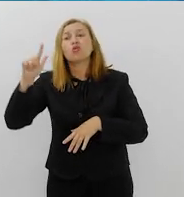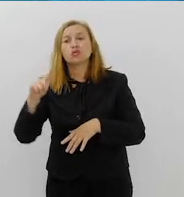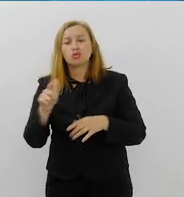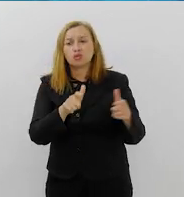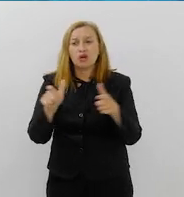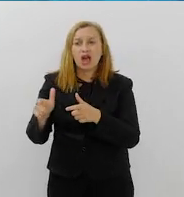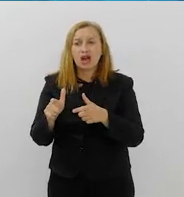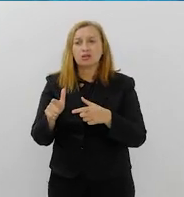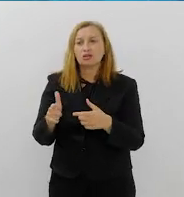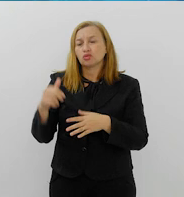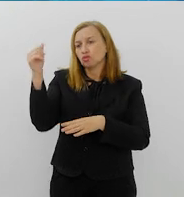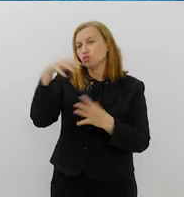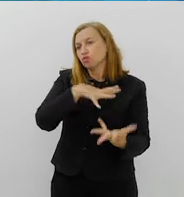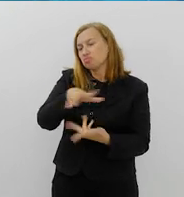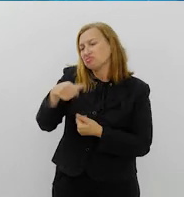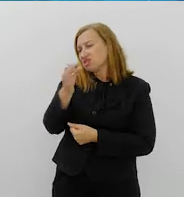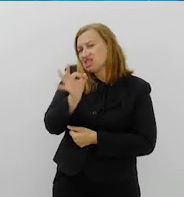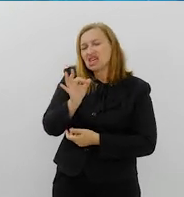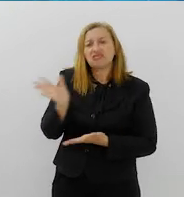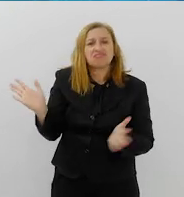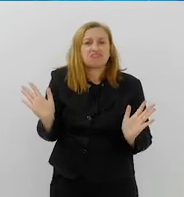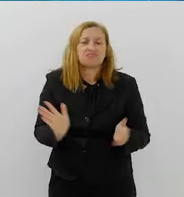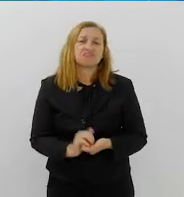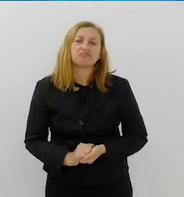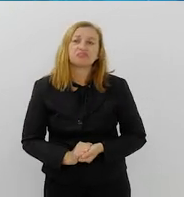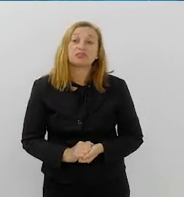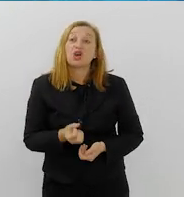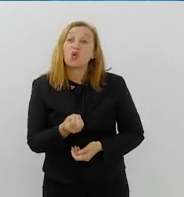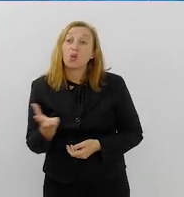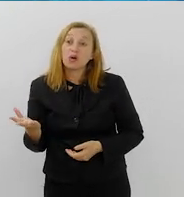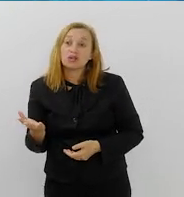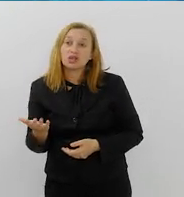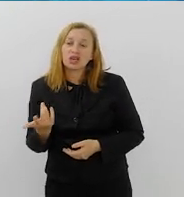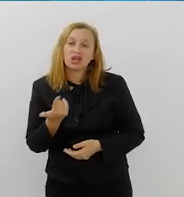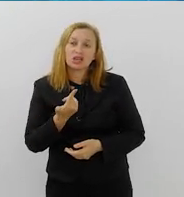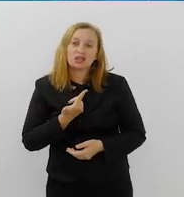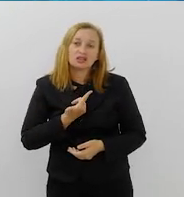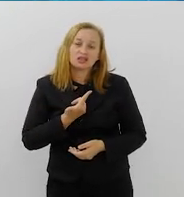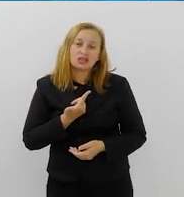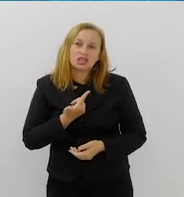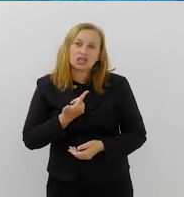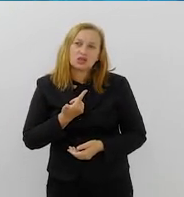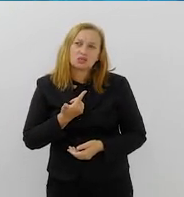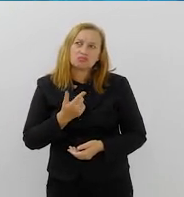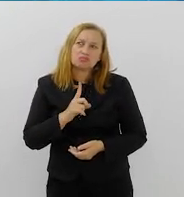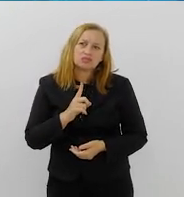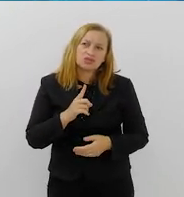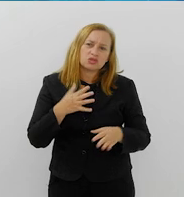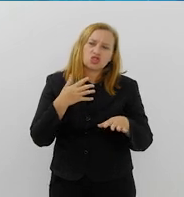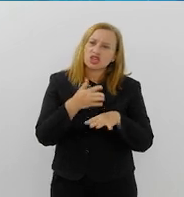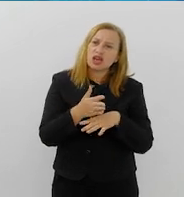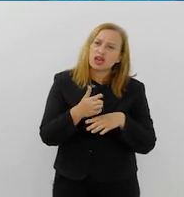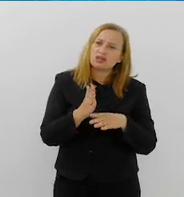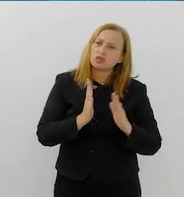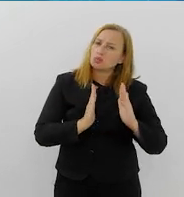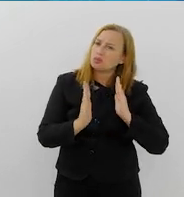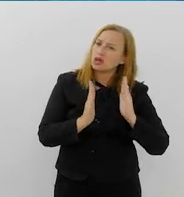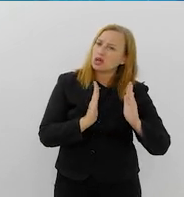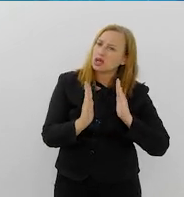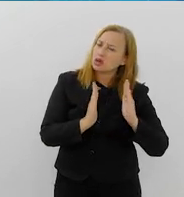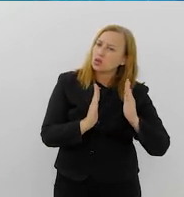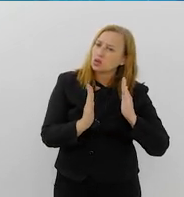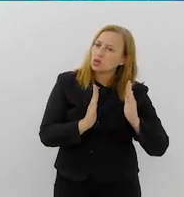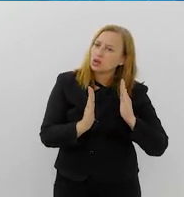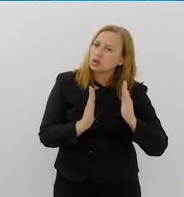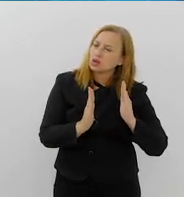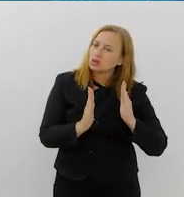lado do mundo, né? Então tá tudo certo para eles. Quando eles não chegaram na